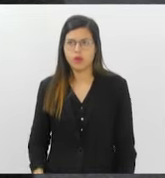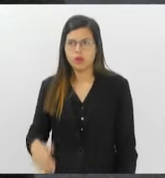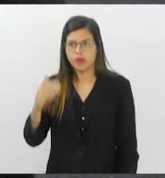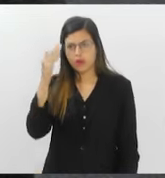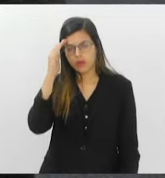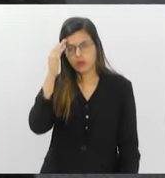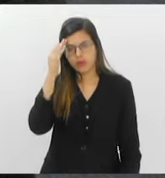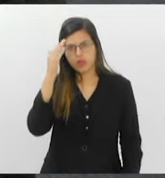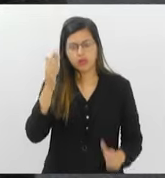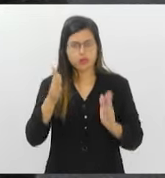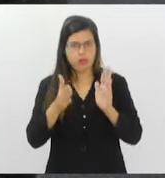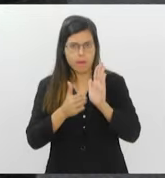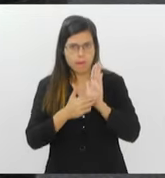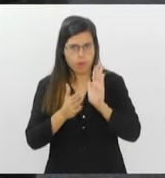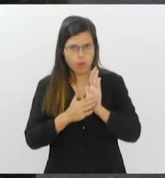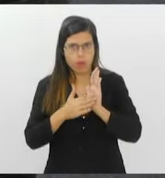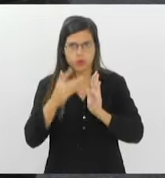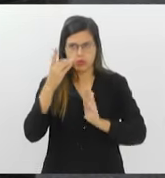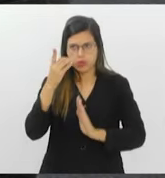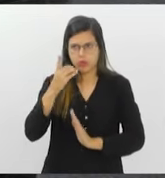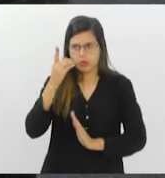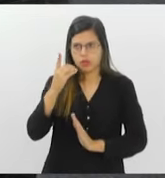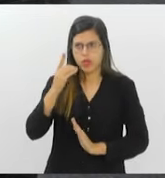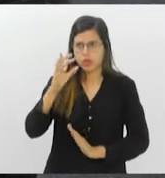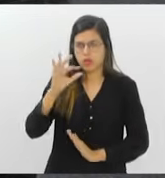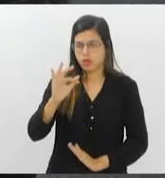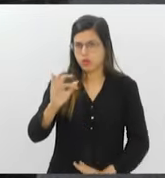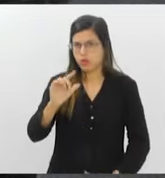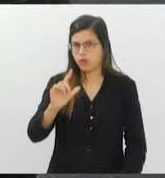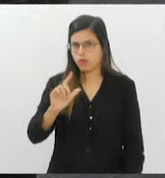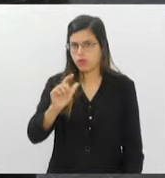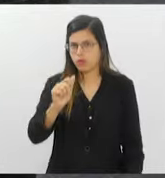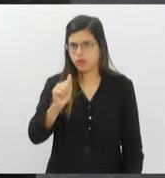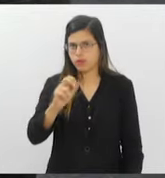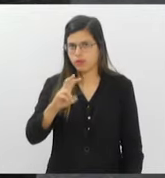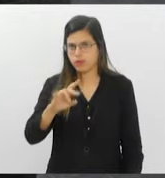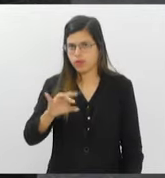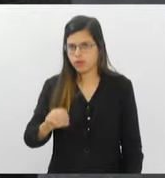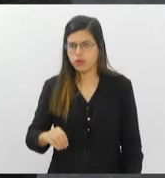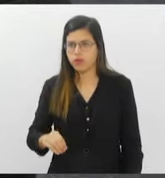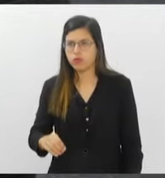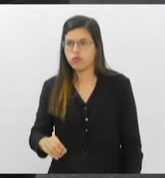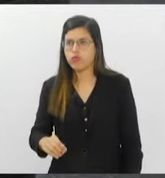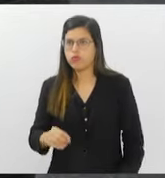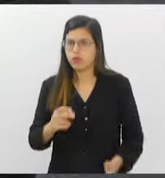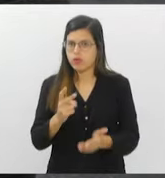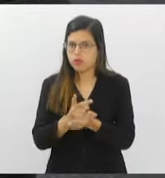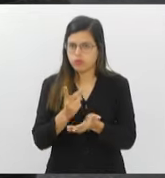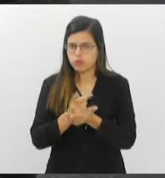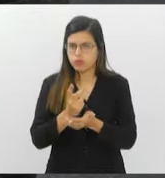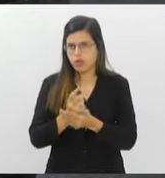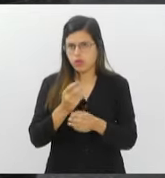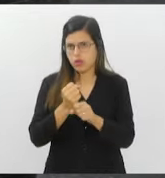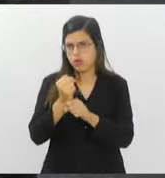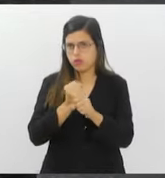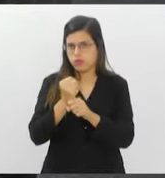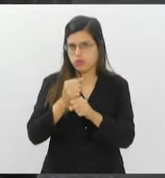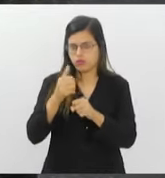proposta do deputado Serafini é que se mantenha até